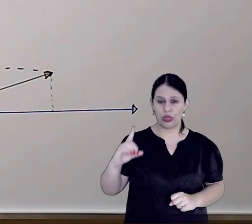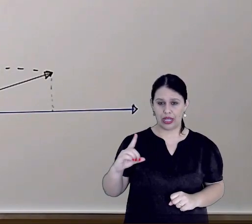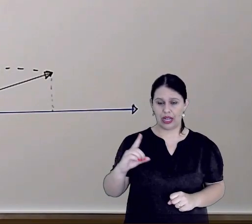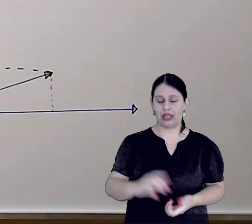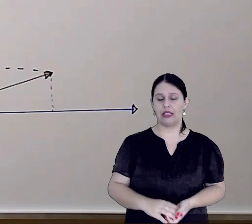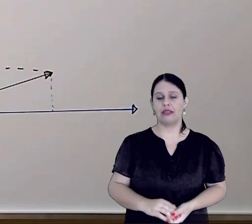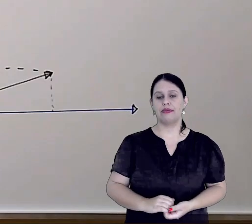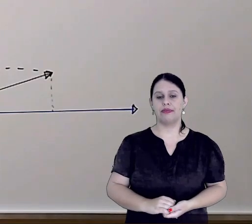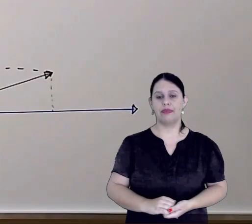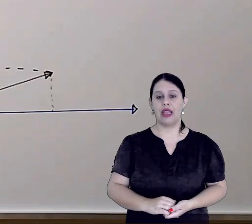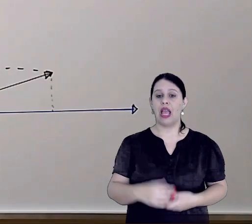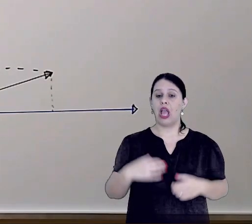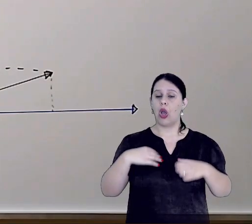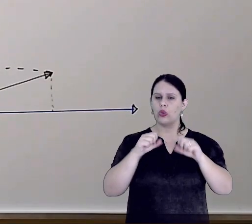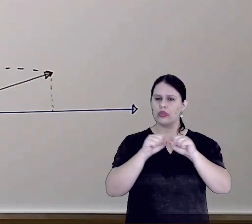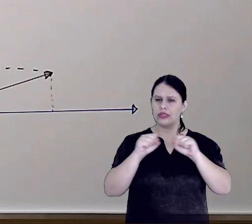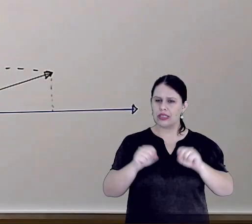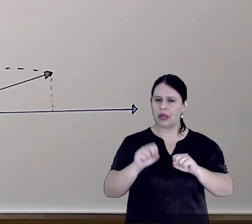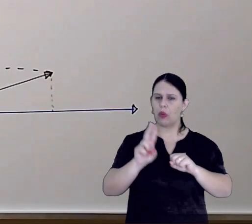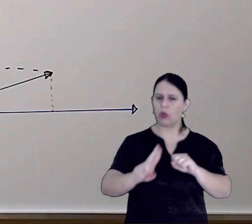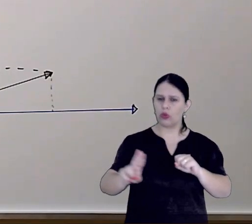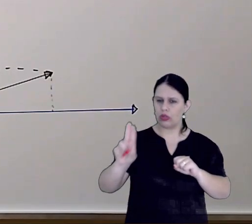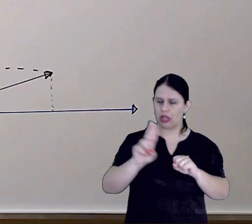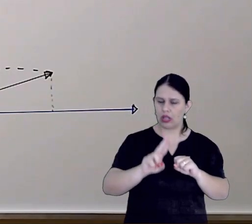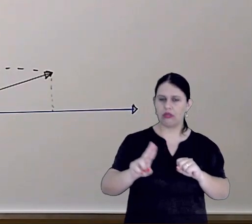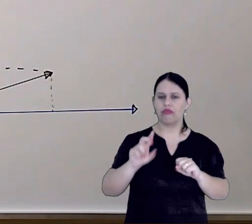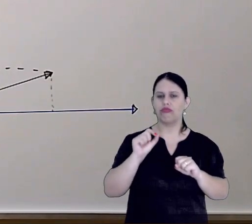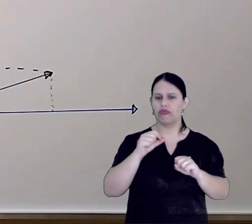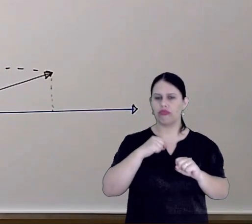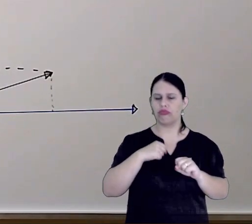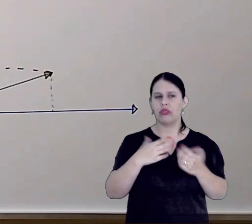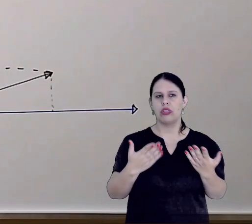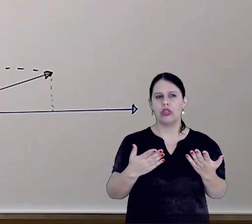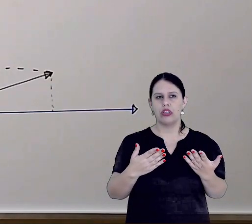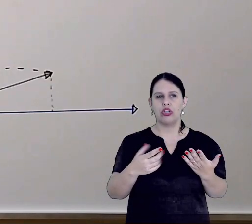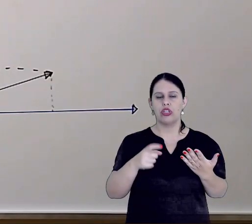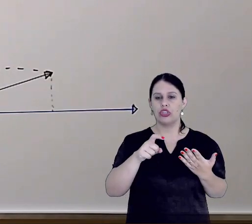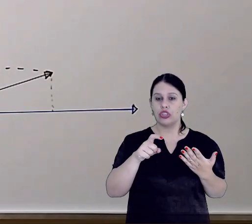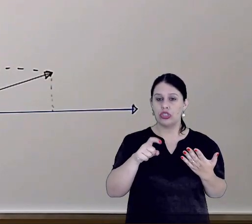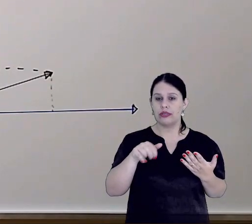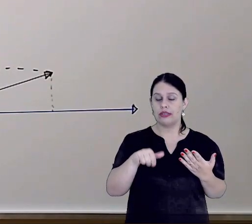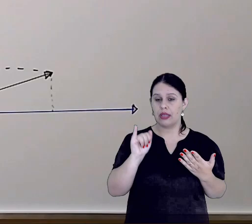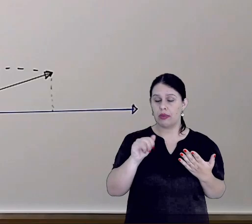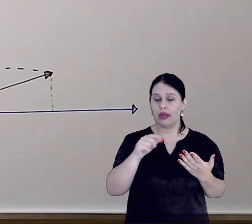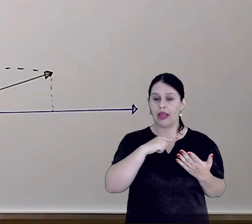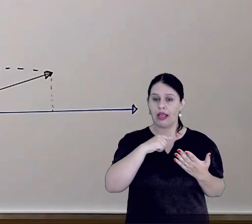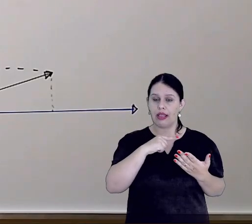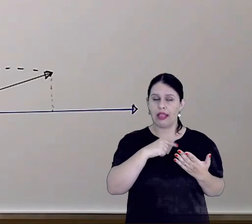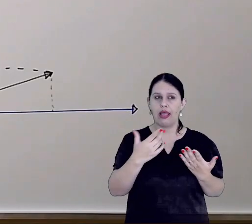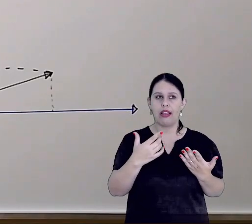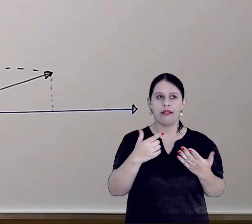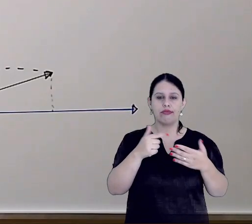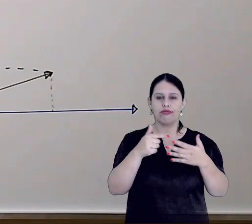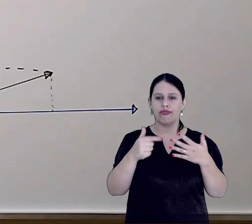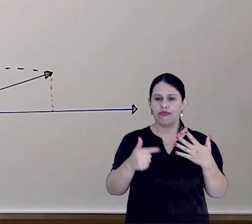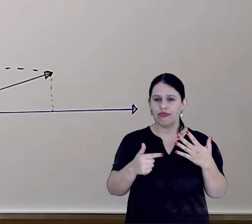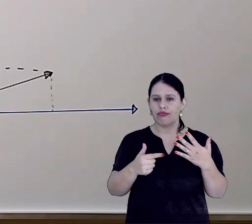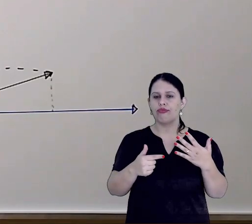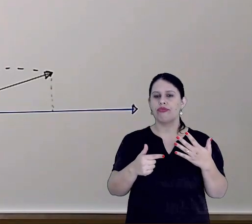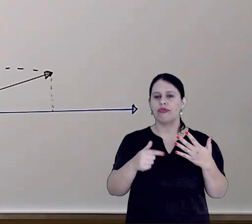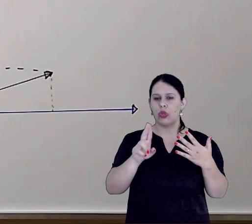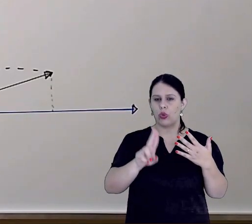do sistema de coordenadas É um sistema formado pelo eixo XY Que a gente já conhece O qual